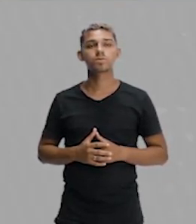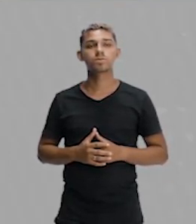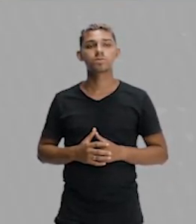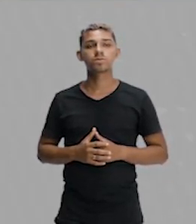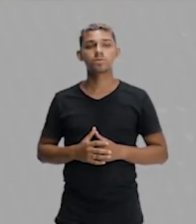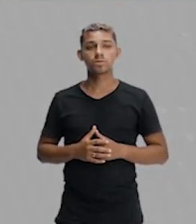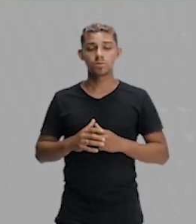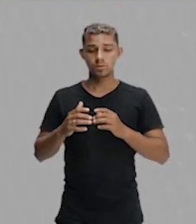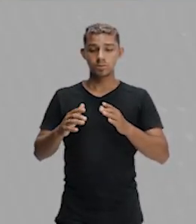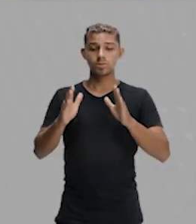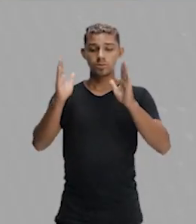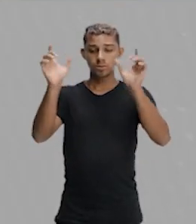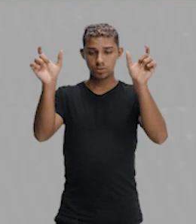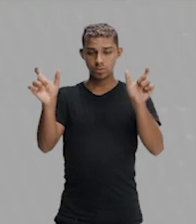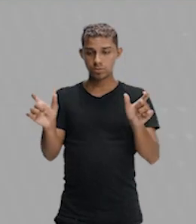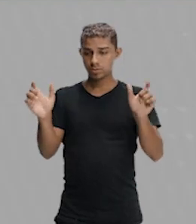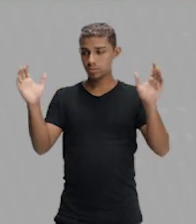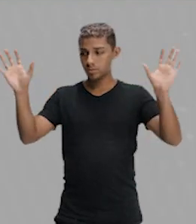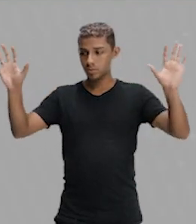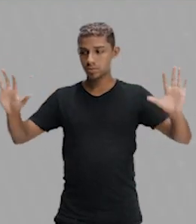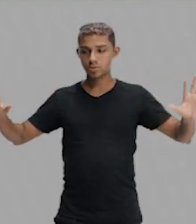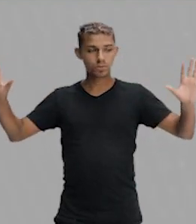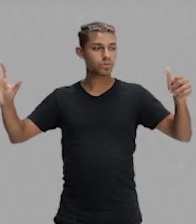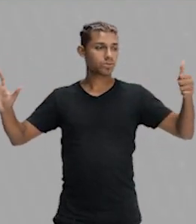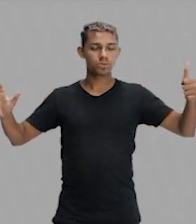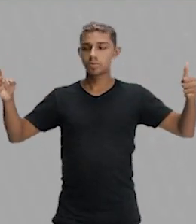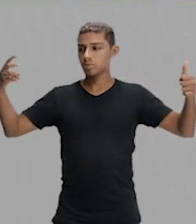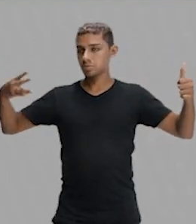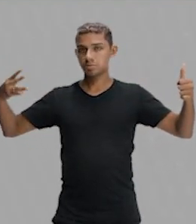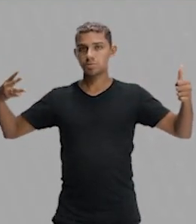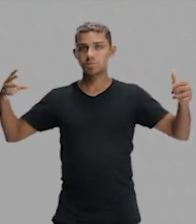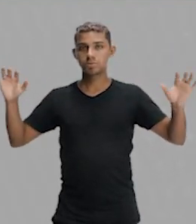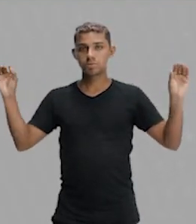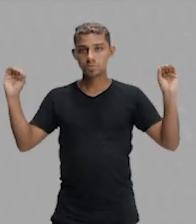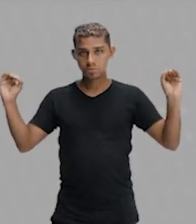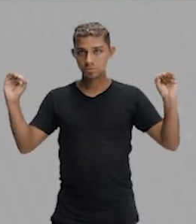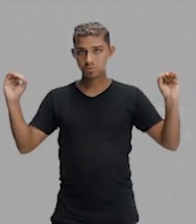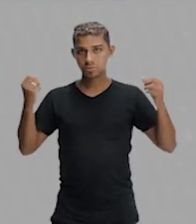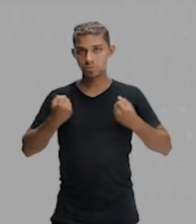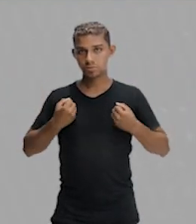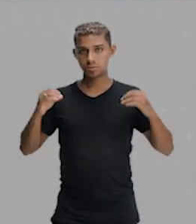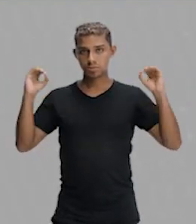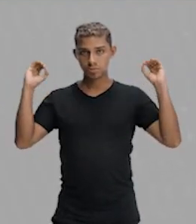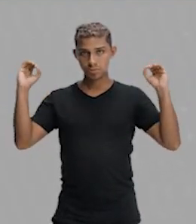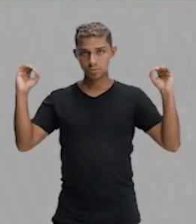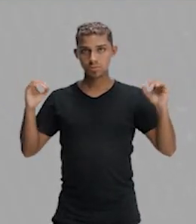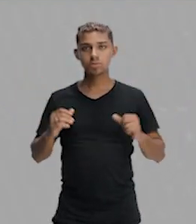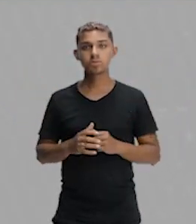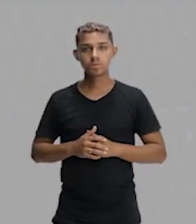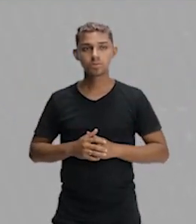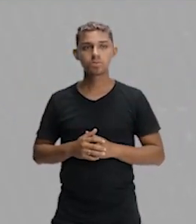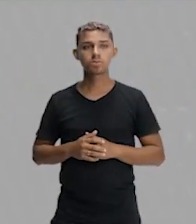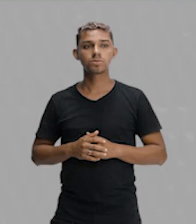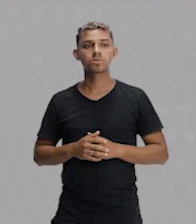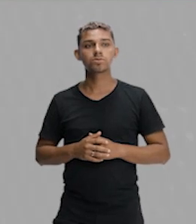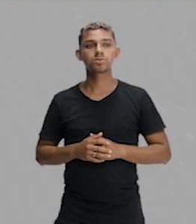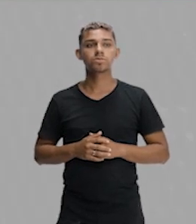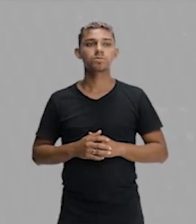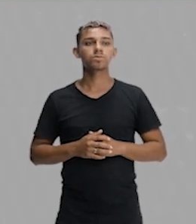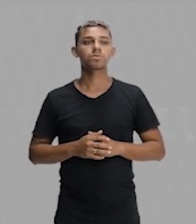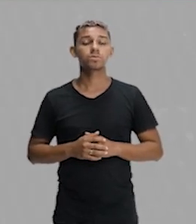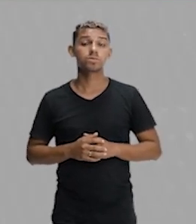externo é zero, interno ele tem um valor, é dado por essa equação, e ele